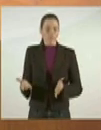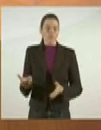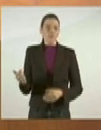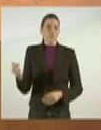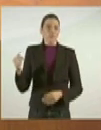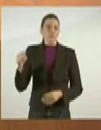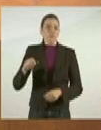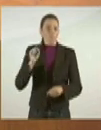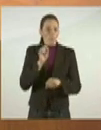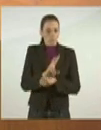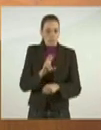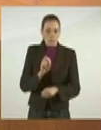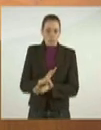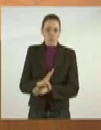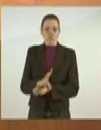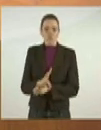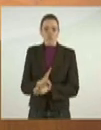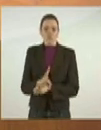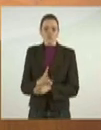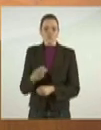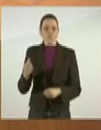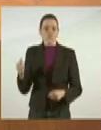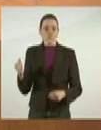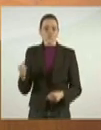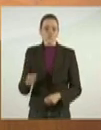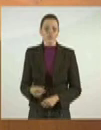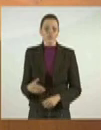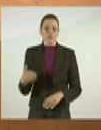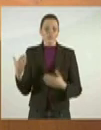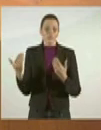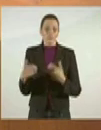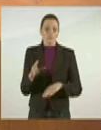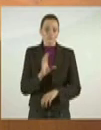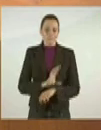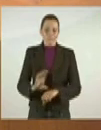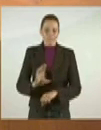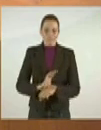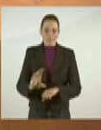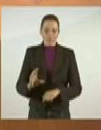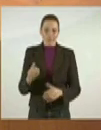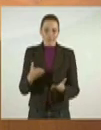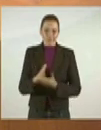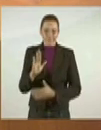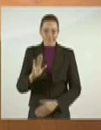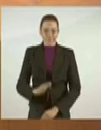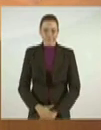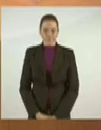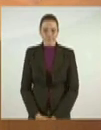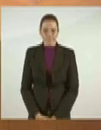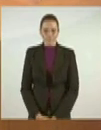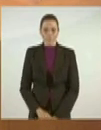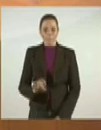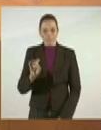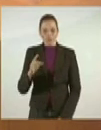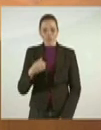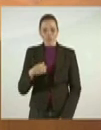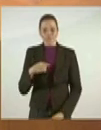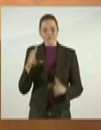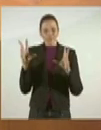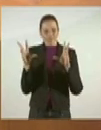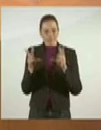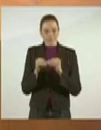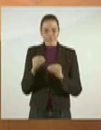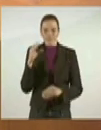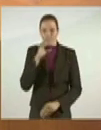mediante concurso público Deputado por favor me dê uma parte por favor só só só para que eu possa concluir rapidinho Por